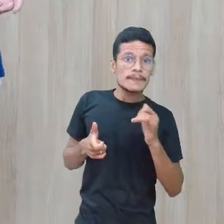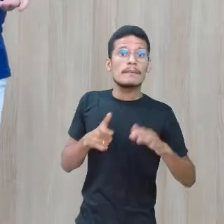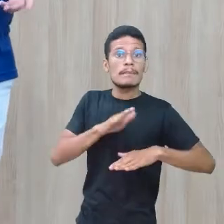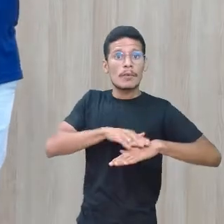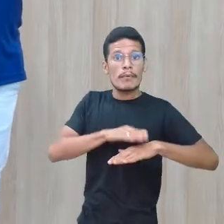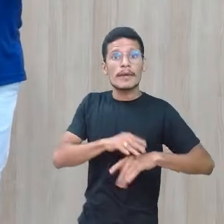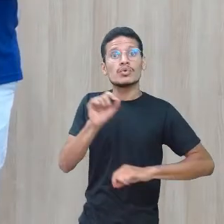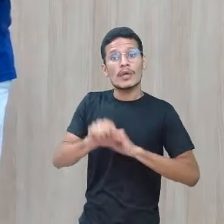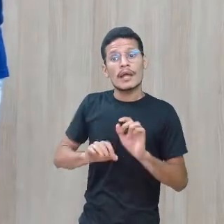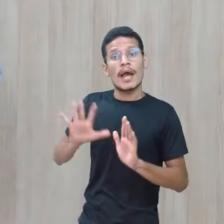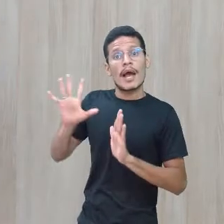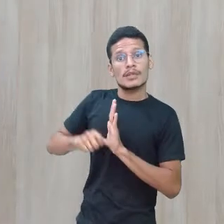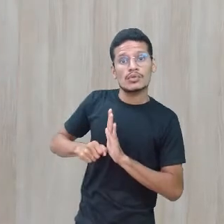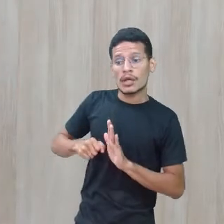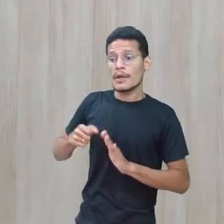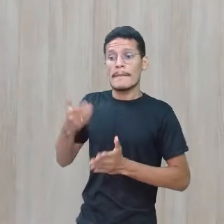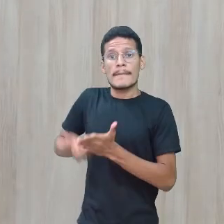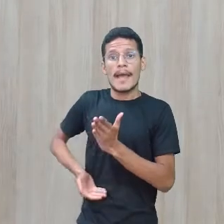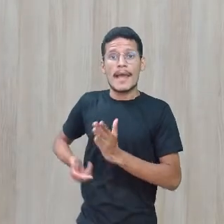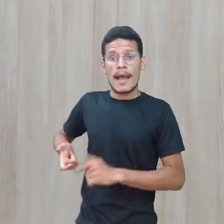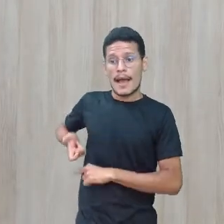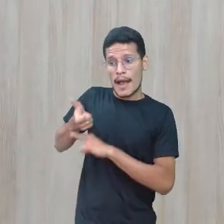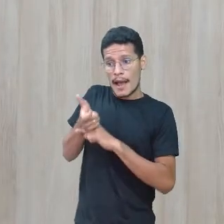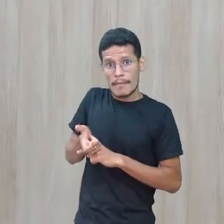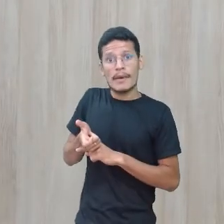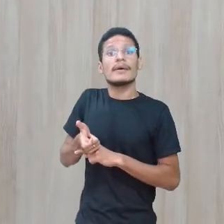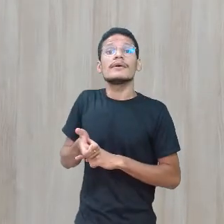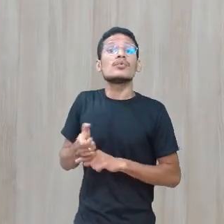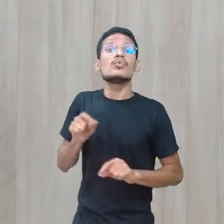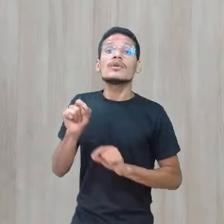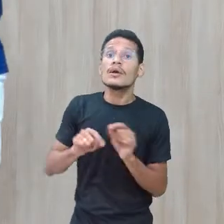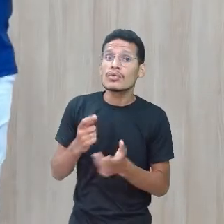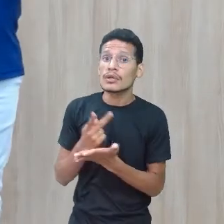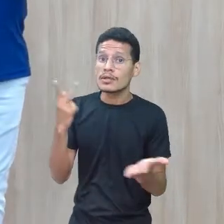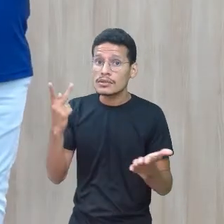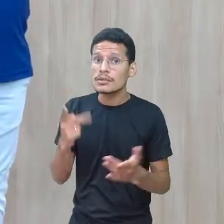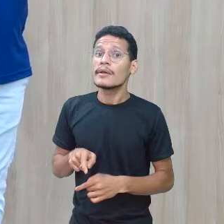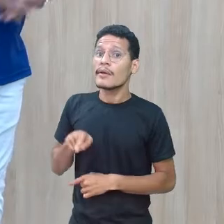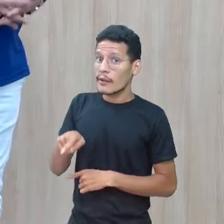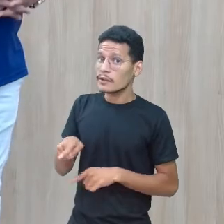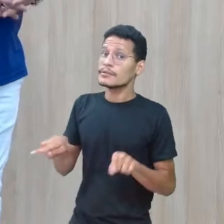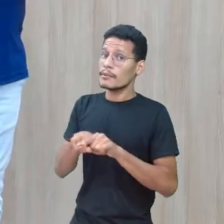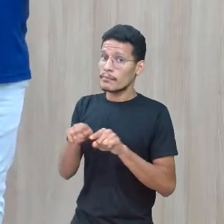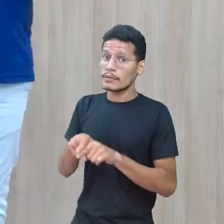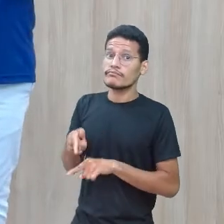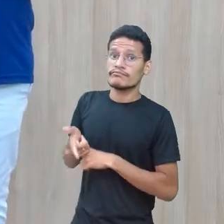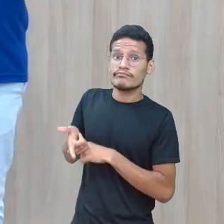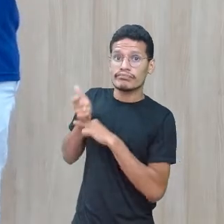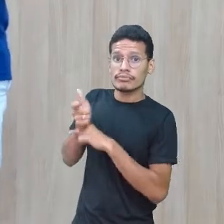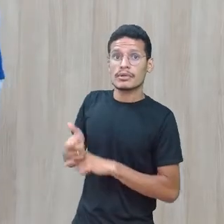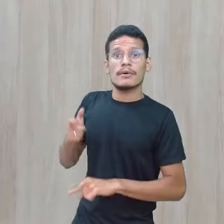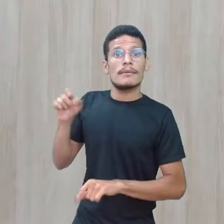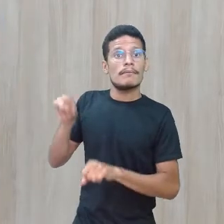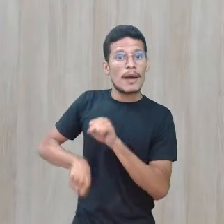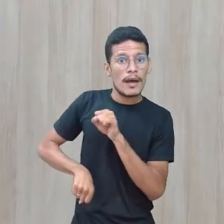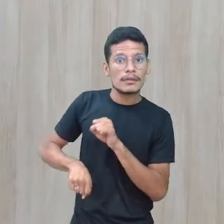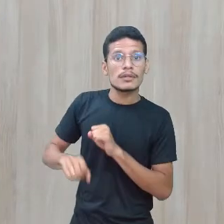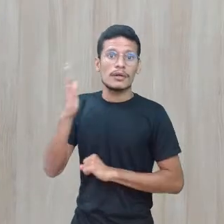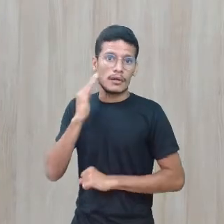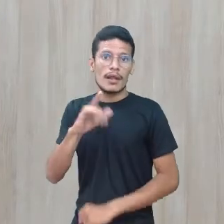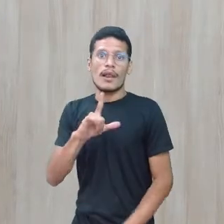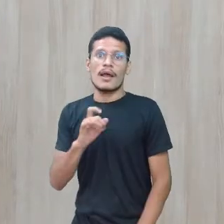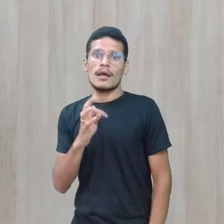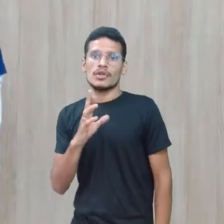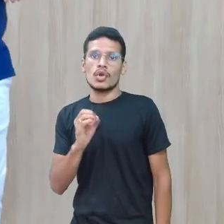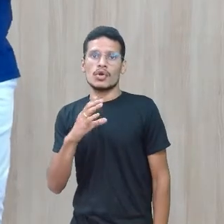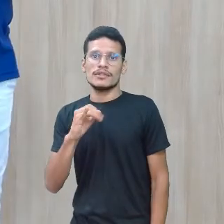perdem a arma e muitas vezes, por serem policiais e estarem armados, terminam sendo assassinados. É o que a gente chama de latrocínio,